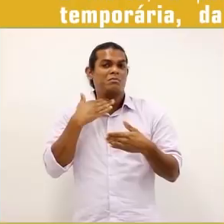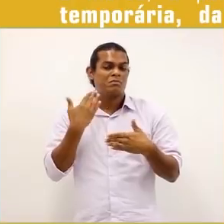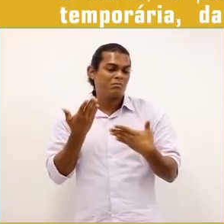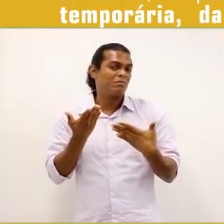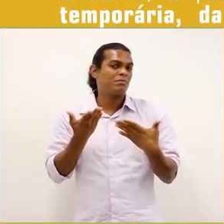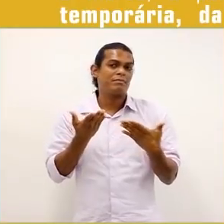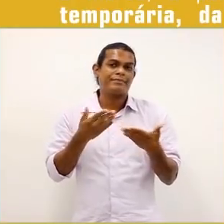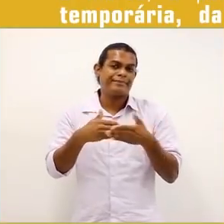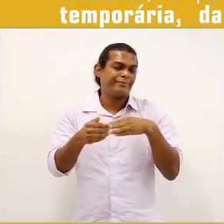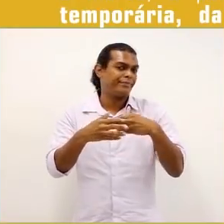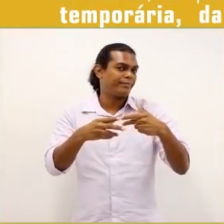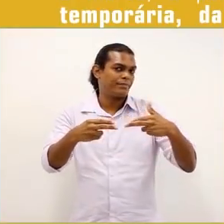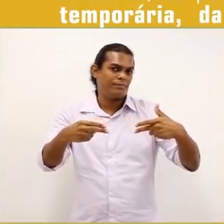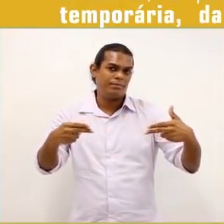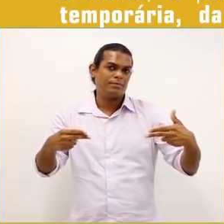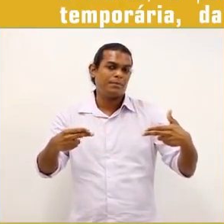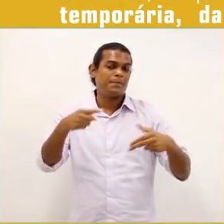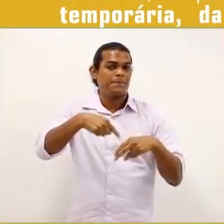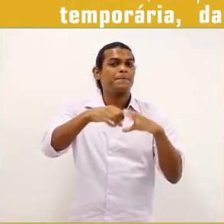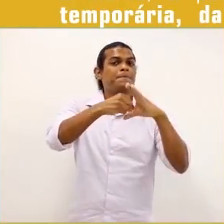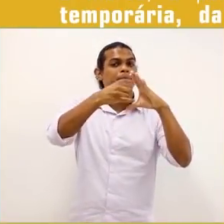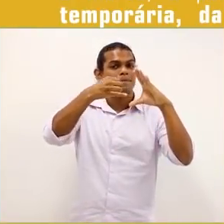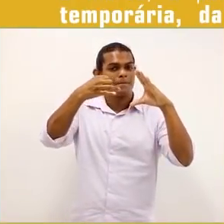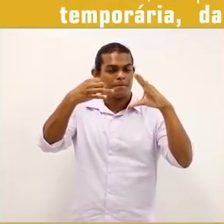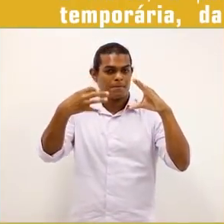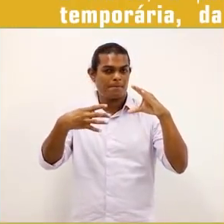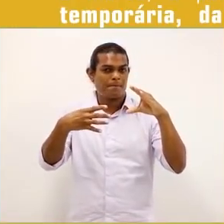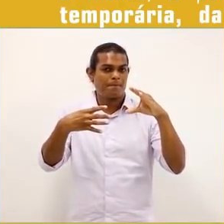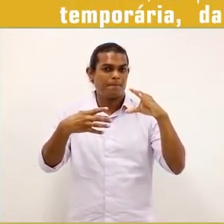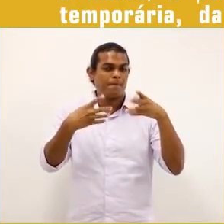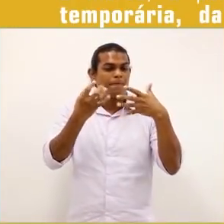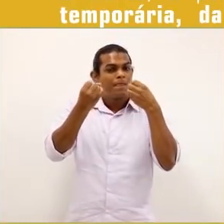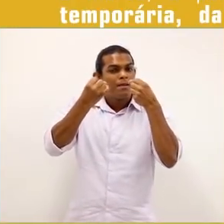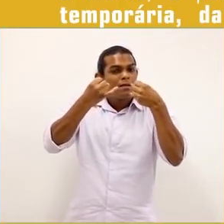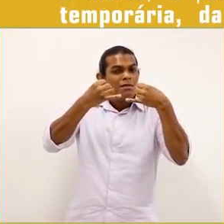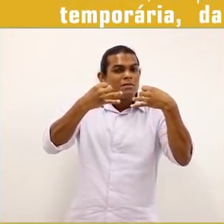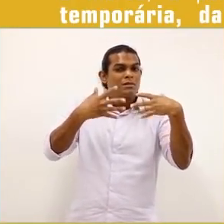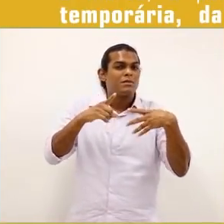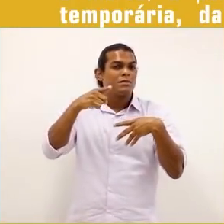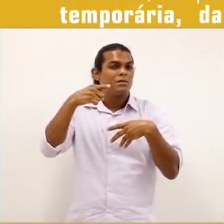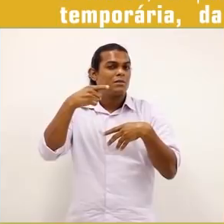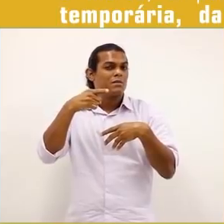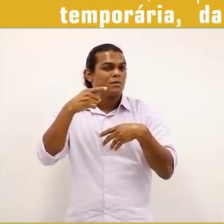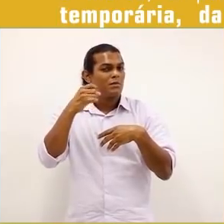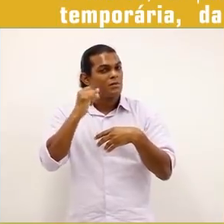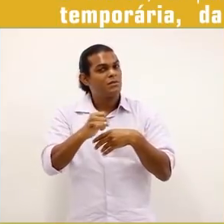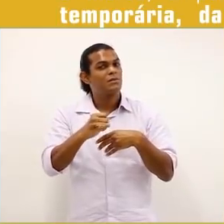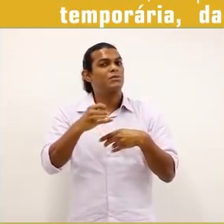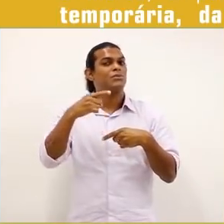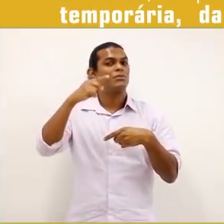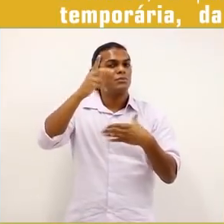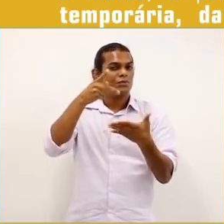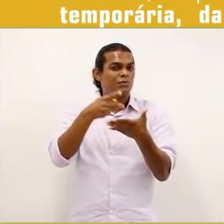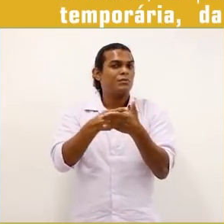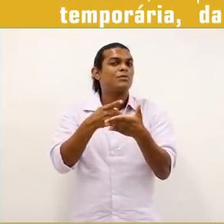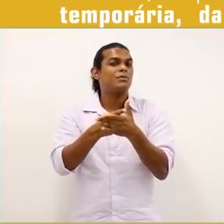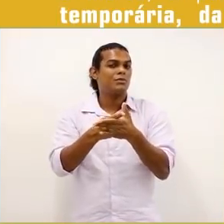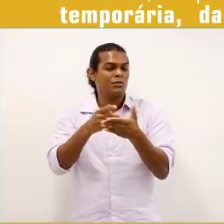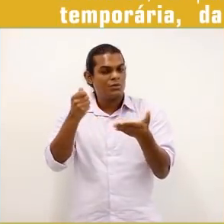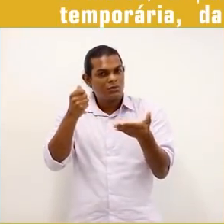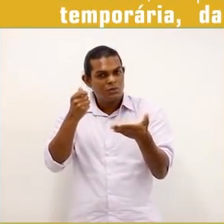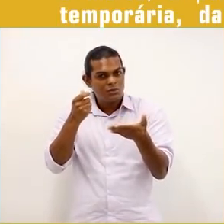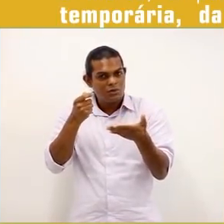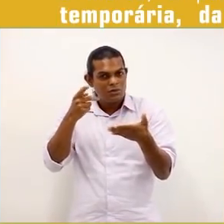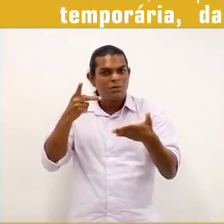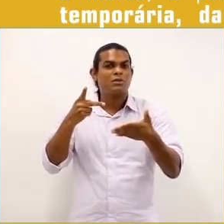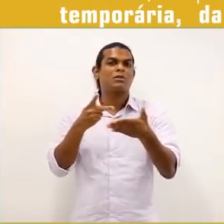temporariamente. Estas características que vão dizer se o acidente do trabalho foram realmente decorrentes da atividade laboral